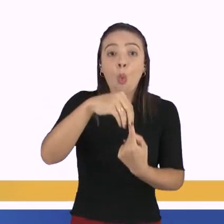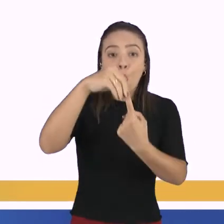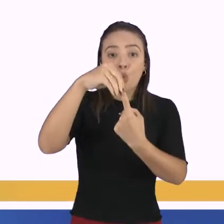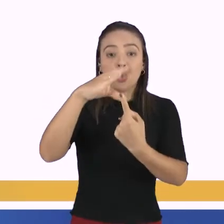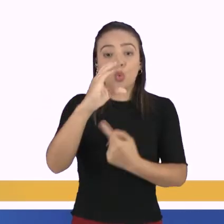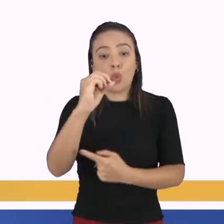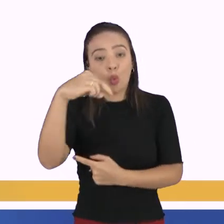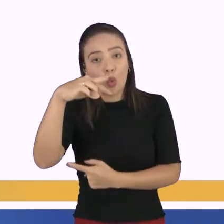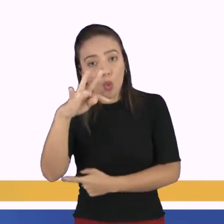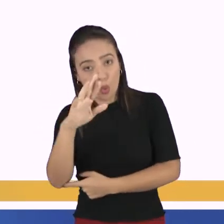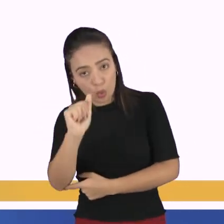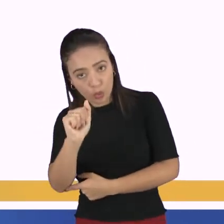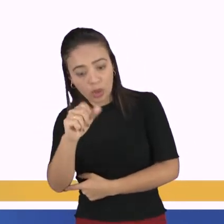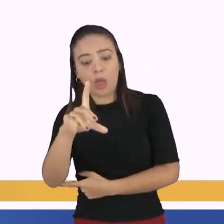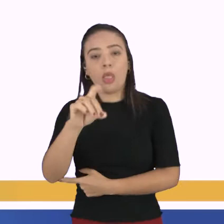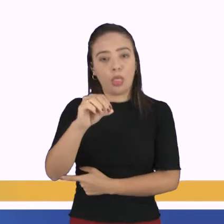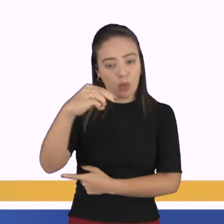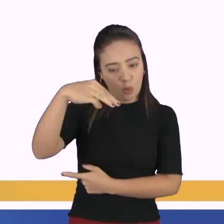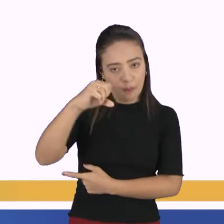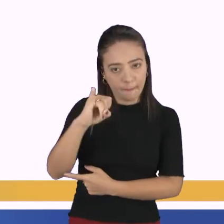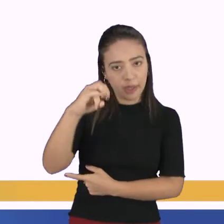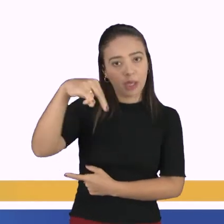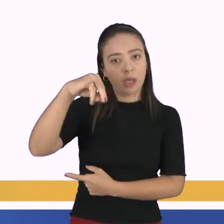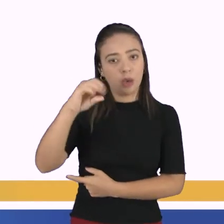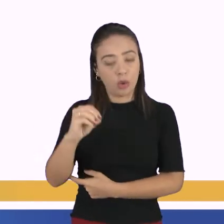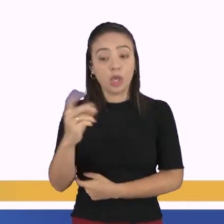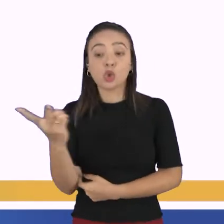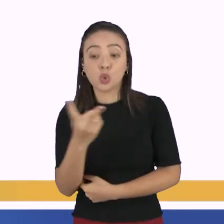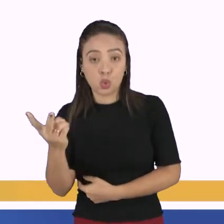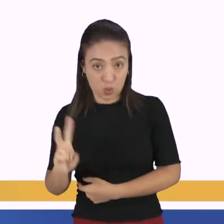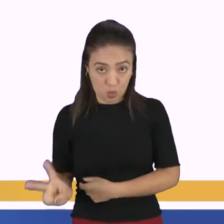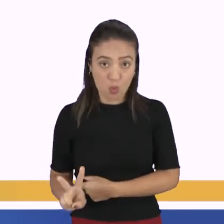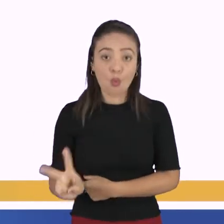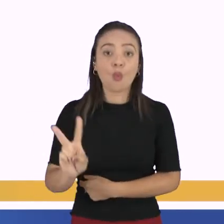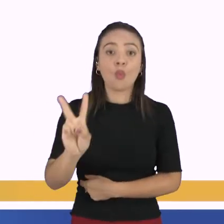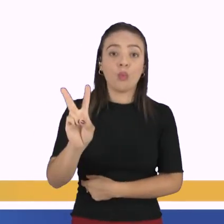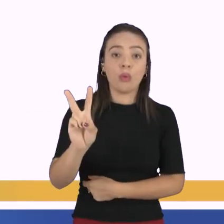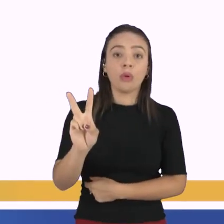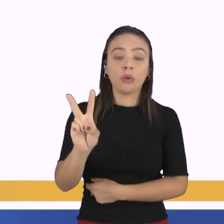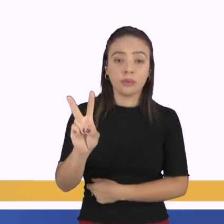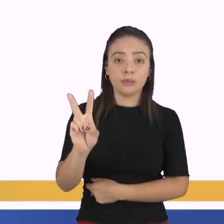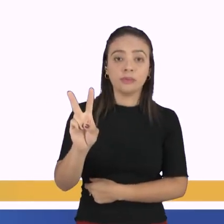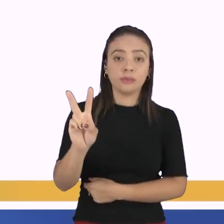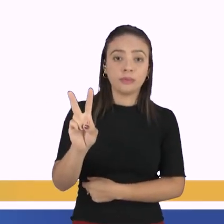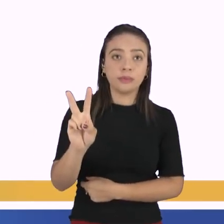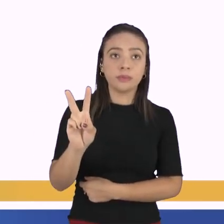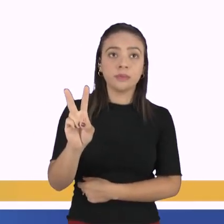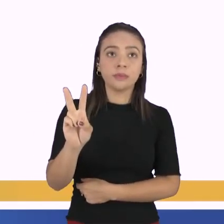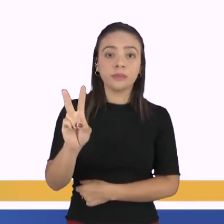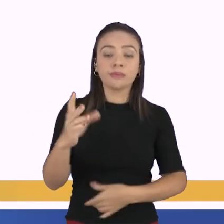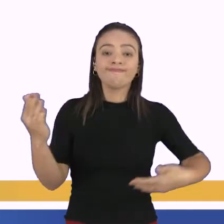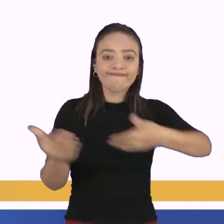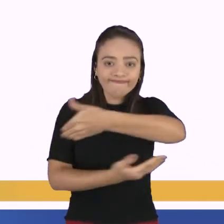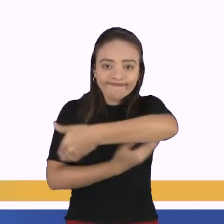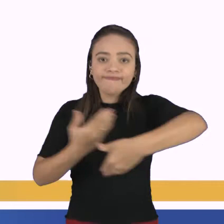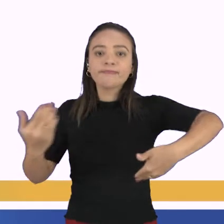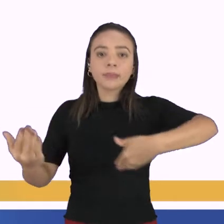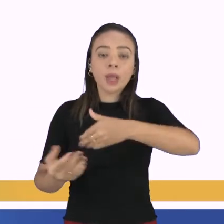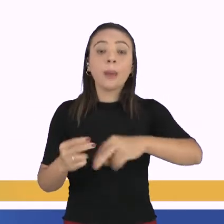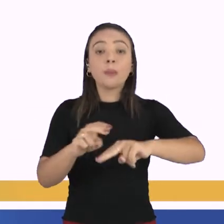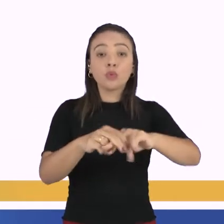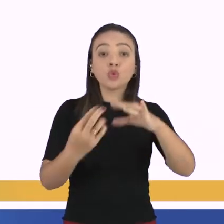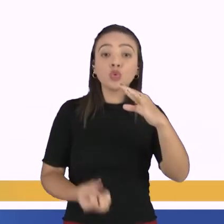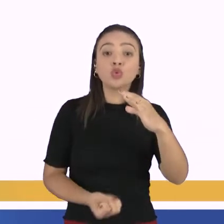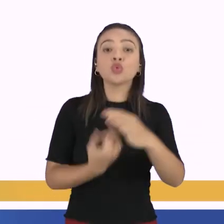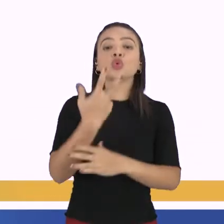contradomínio, tal que esses dois valores, o domínio com seu correspondente no contradomínio, se relacionam e